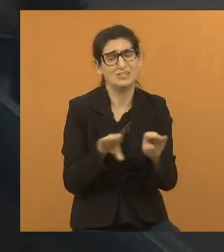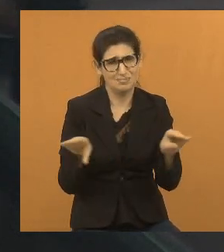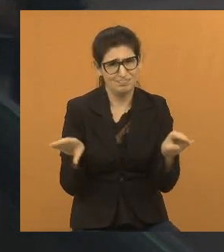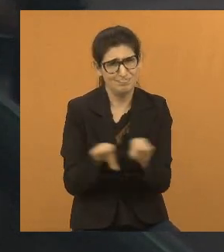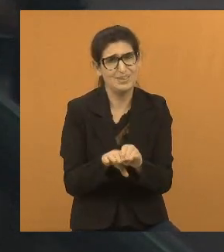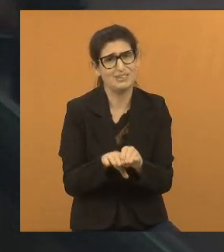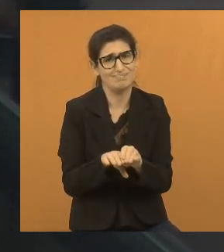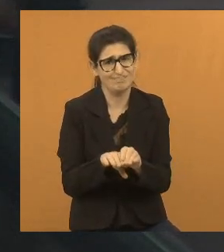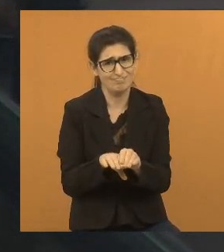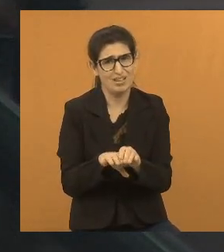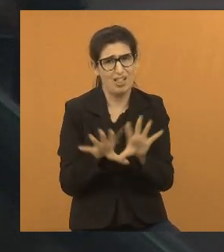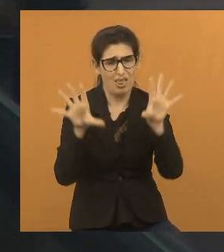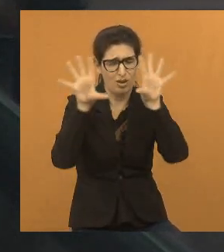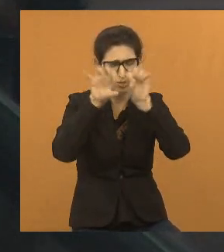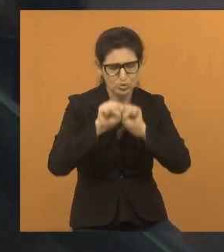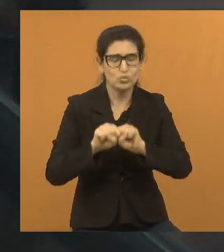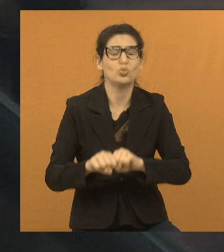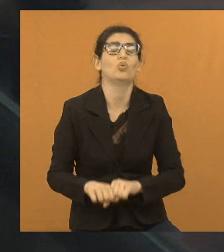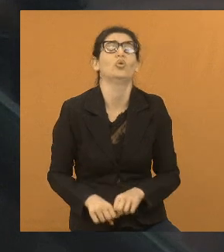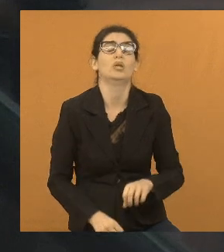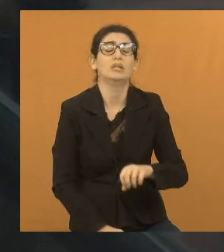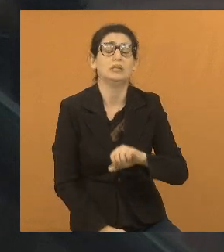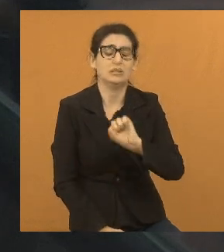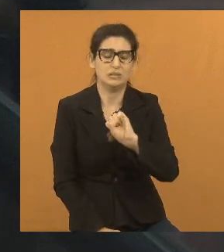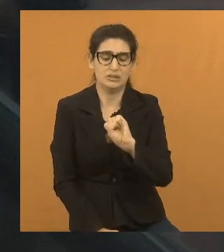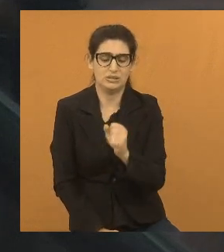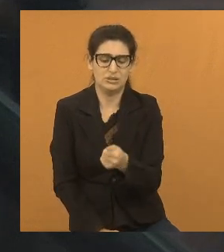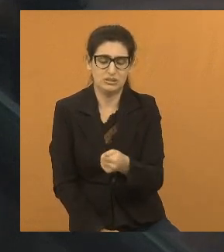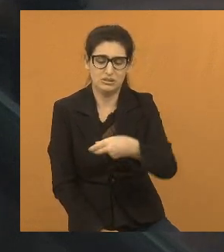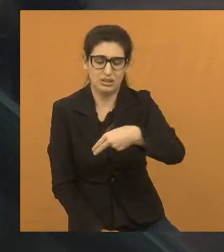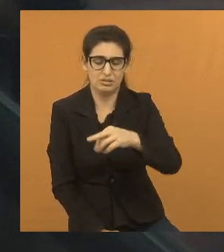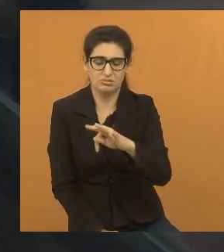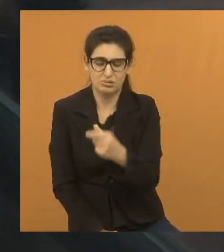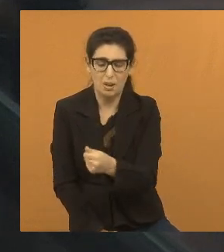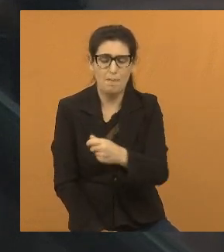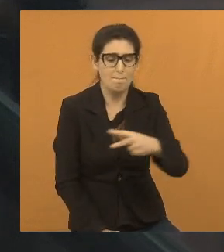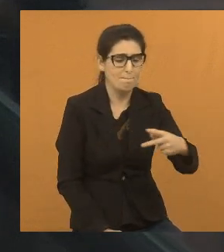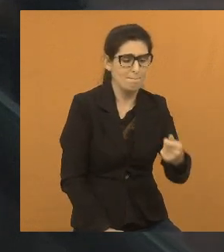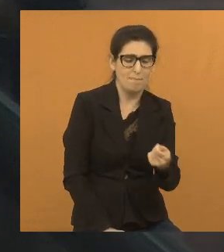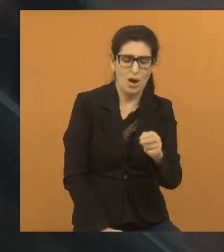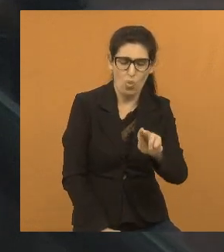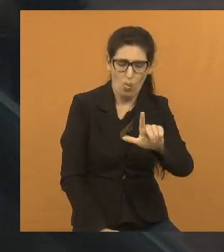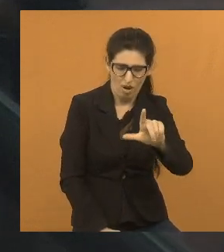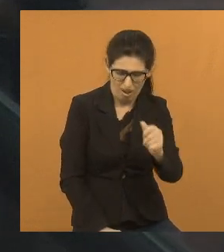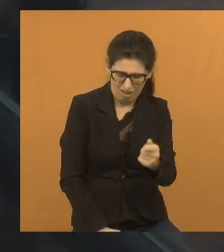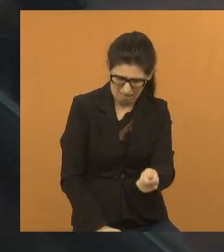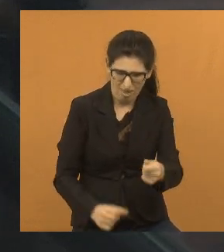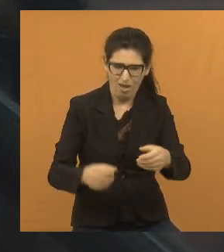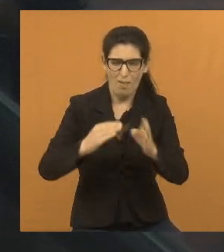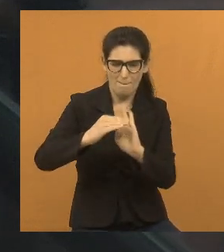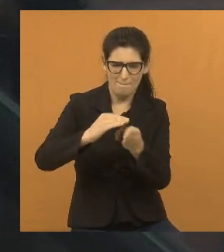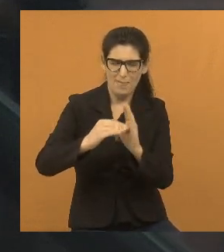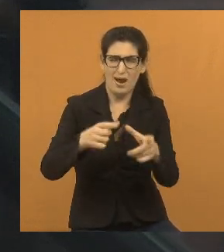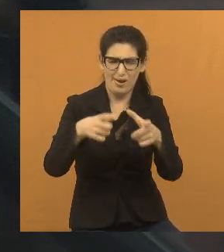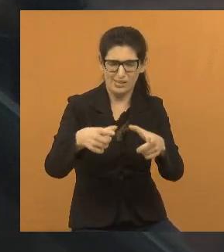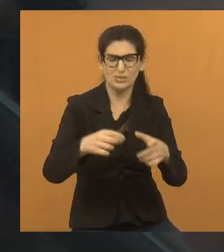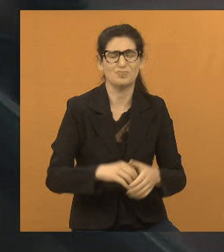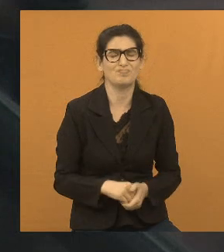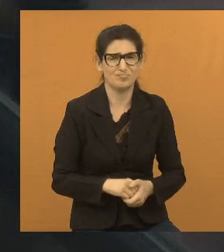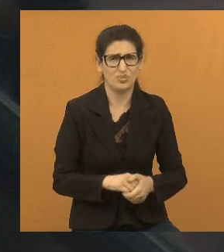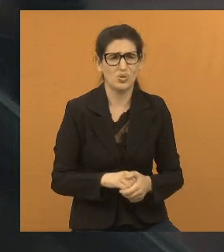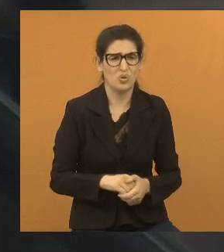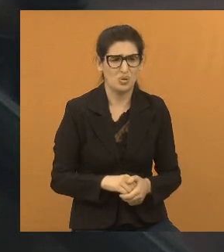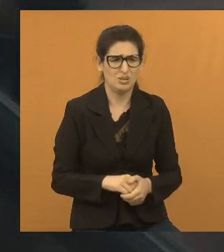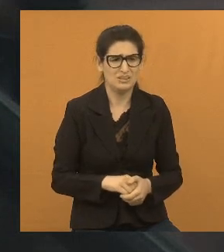Rio Comprido, Santa Paula, Viva, se vocês andarem ali à noite, vocês vão ver que a população